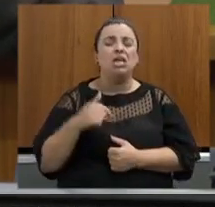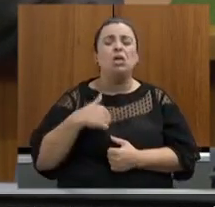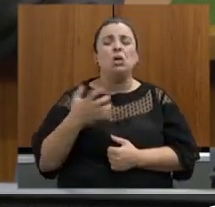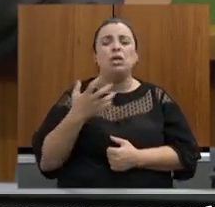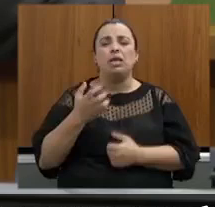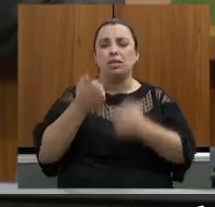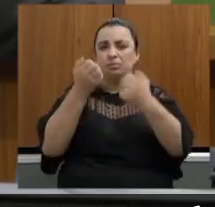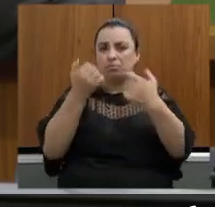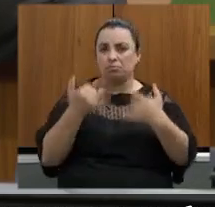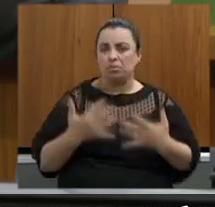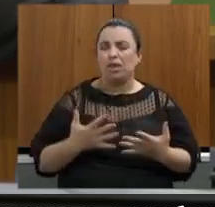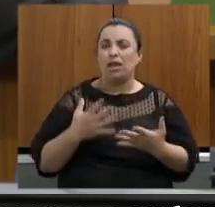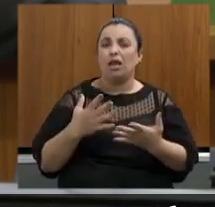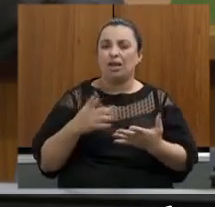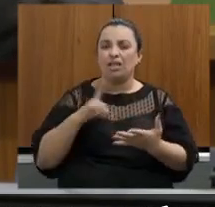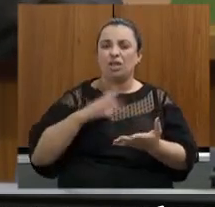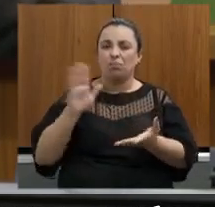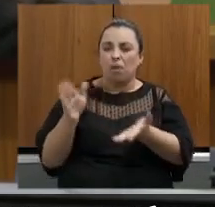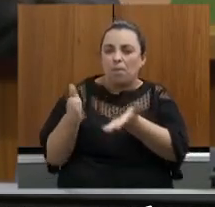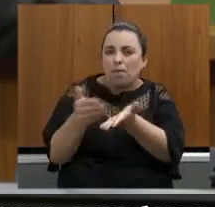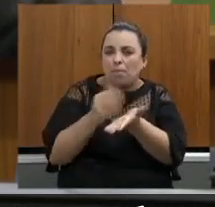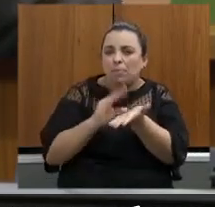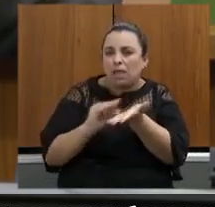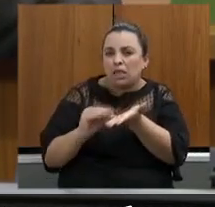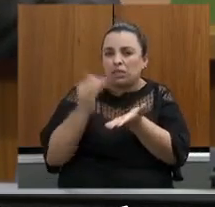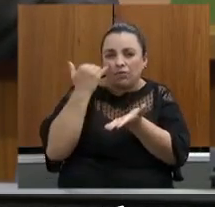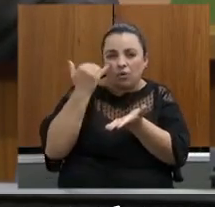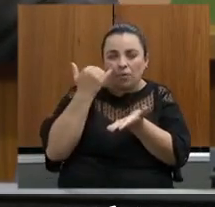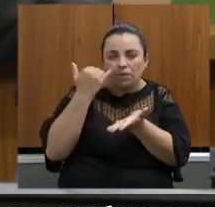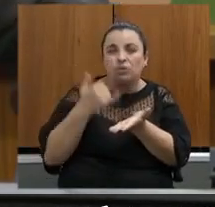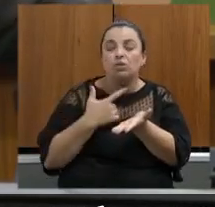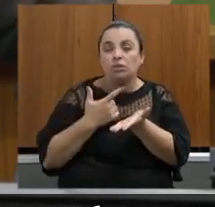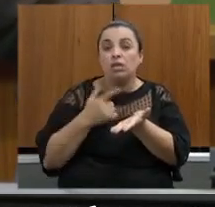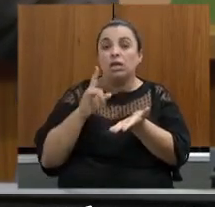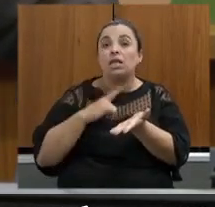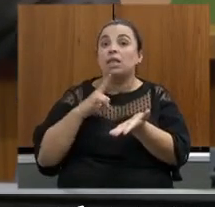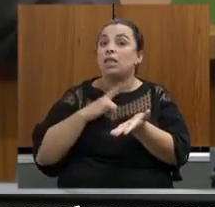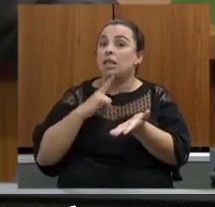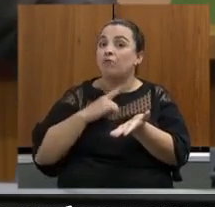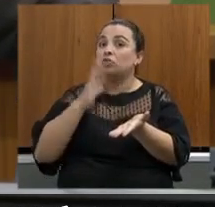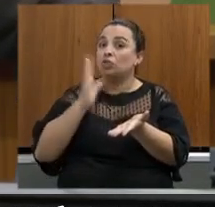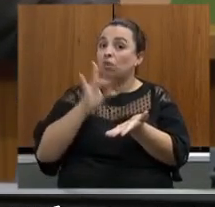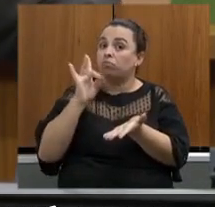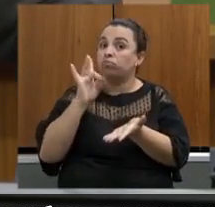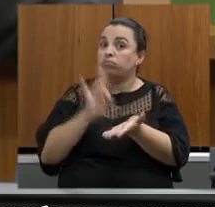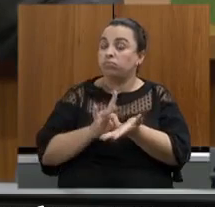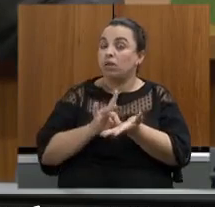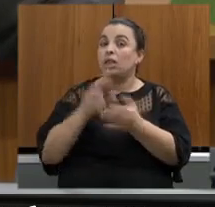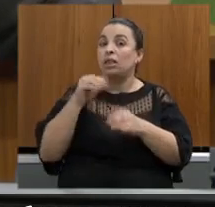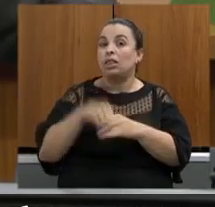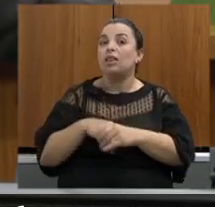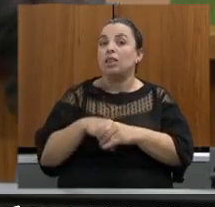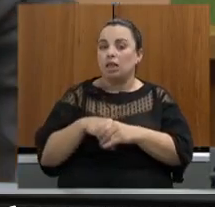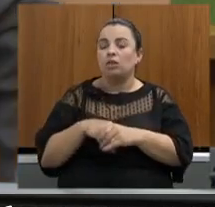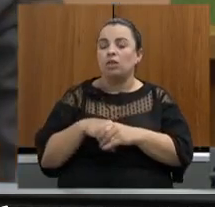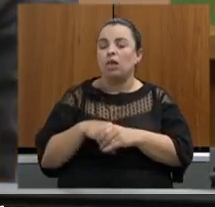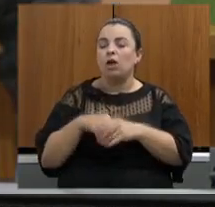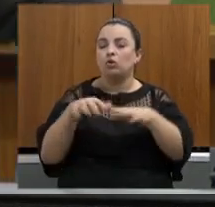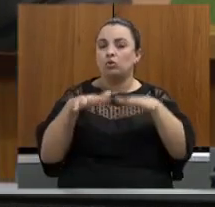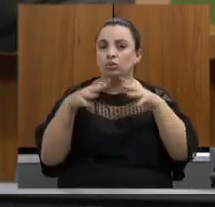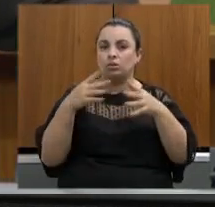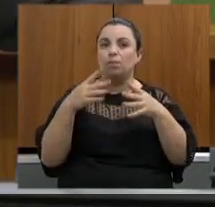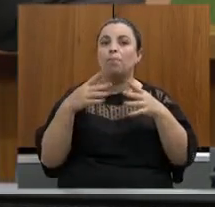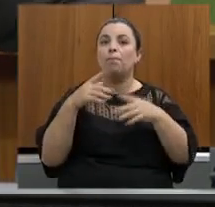nossa competente Consultoria e referendados durante audiência pública Polícia Militar secretário e direto